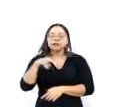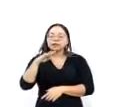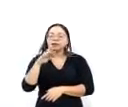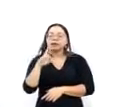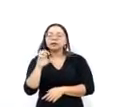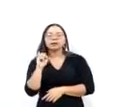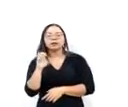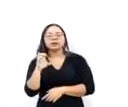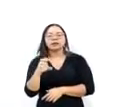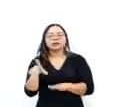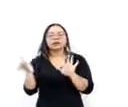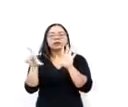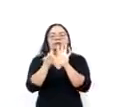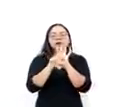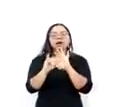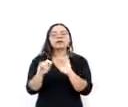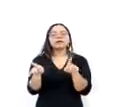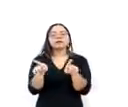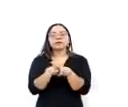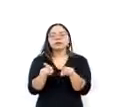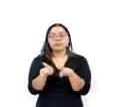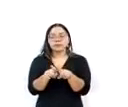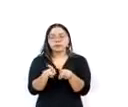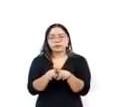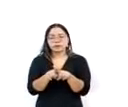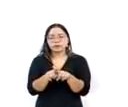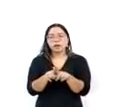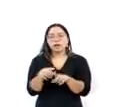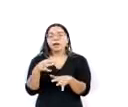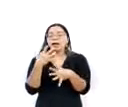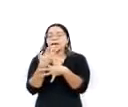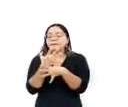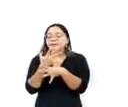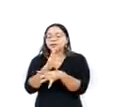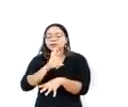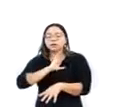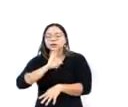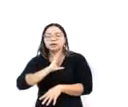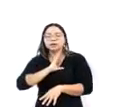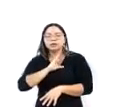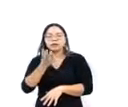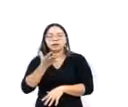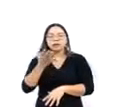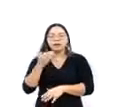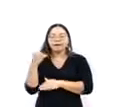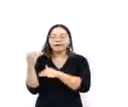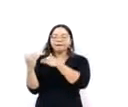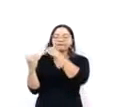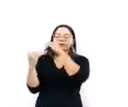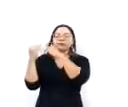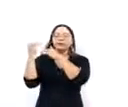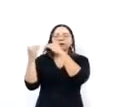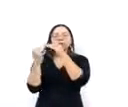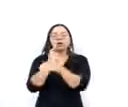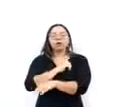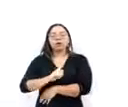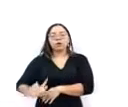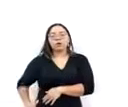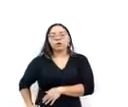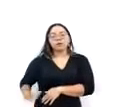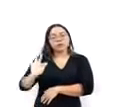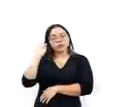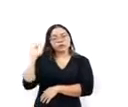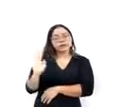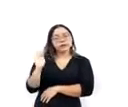de ideologias, conflitos de leis. Enquanto a cidade de Caxias tentava avançar, talvez o